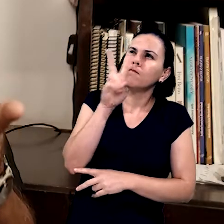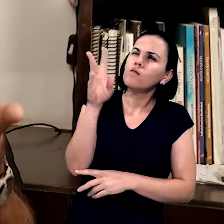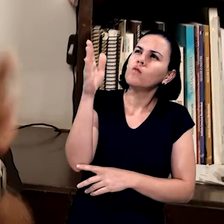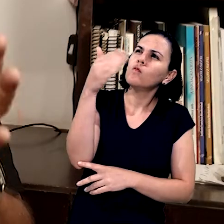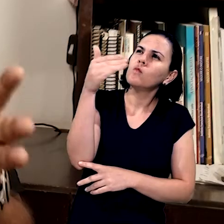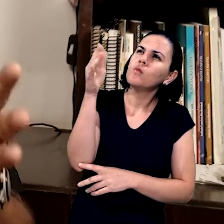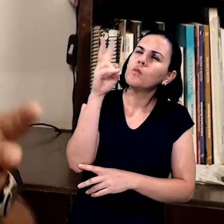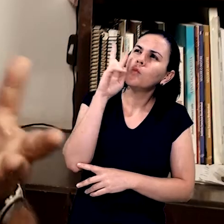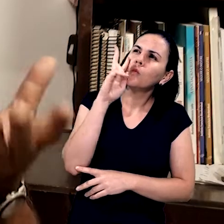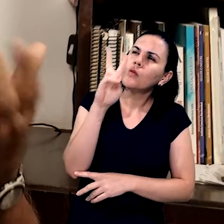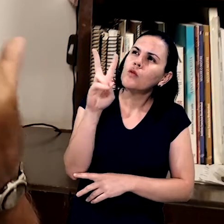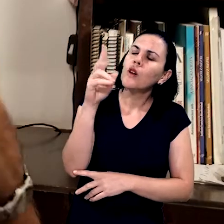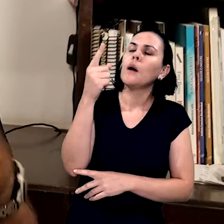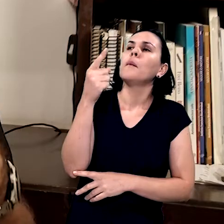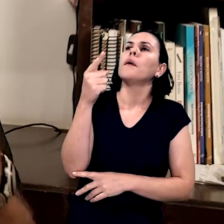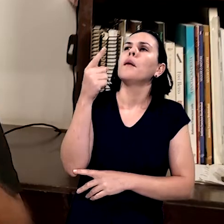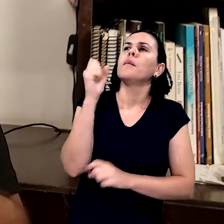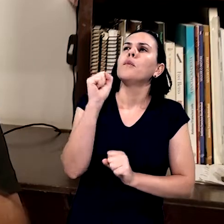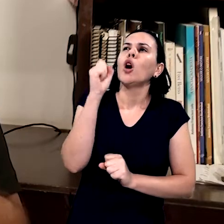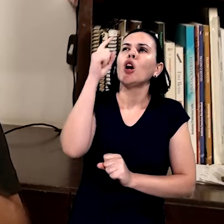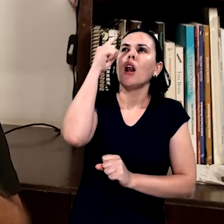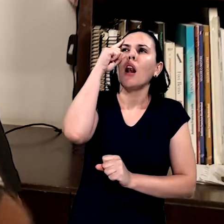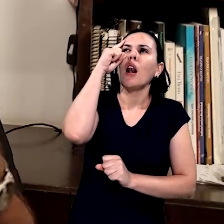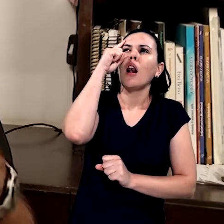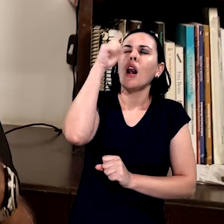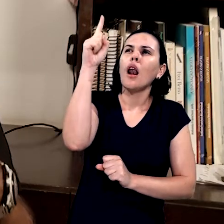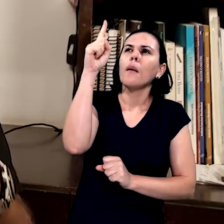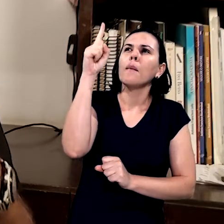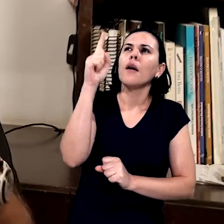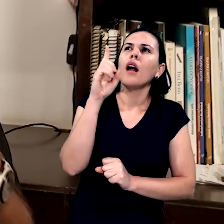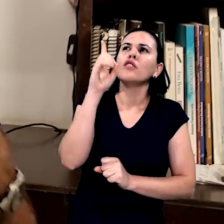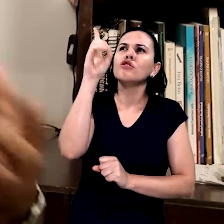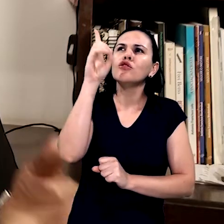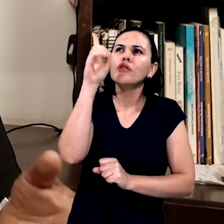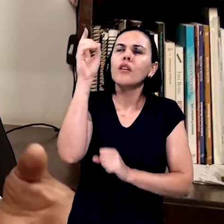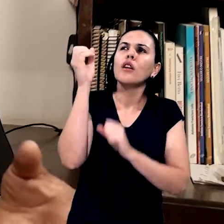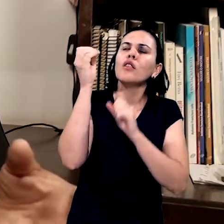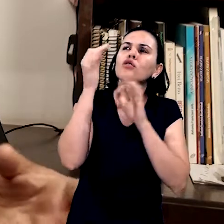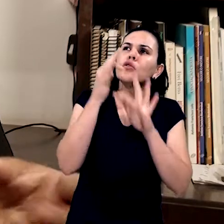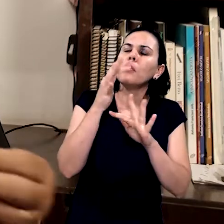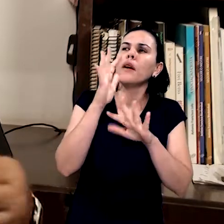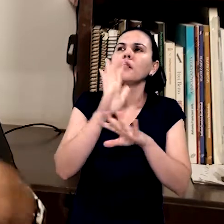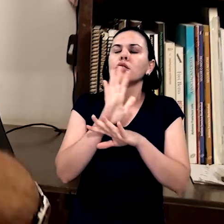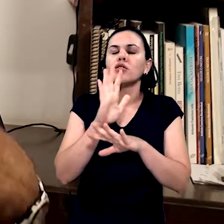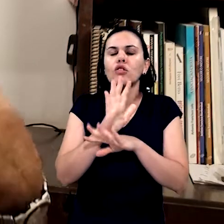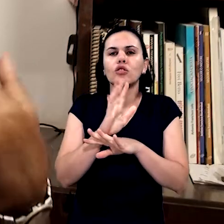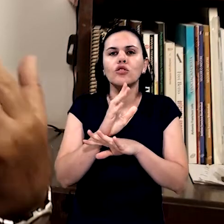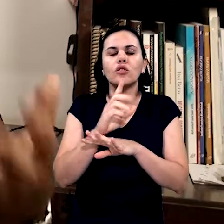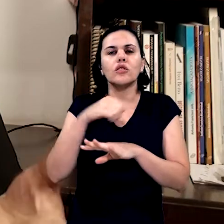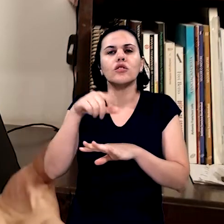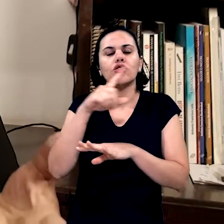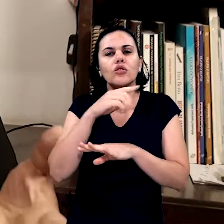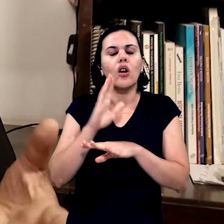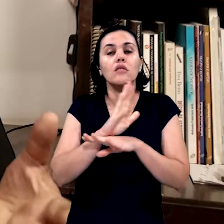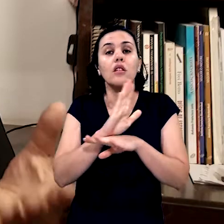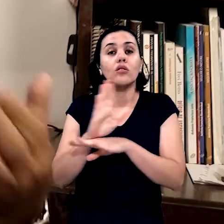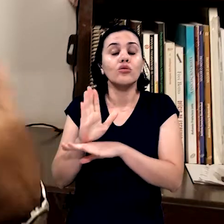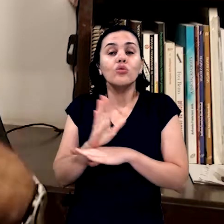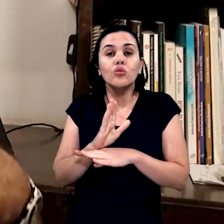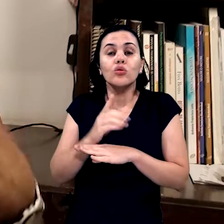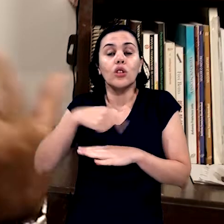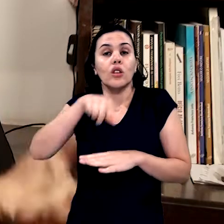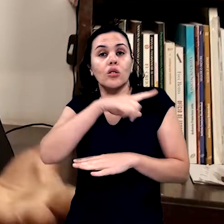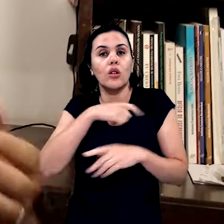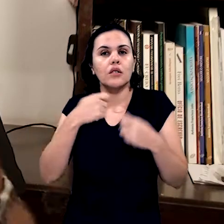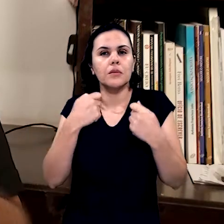de você olhar, visualizar algo para que você possa lembrar a ação de Deus em termos de bênçãos, de estar voltando para nós aquilo